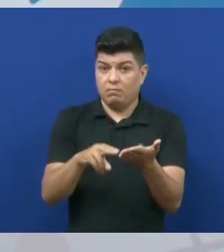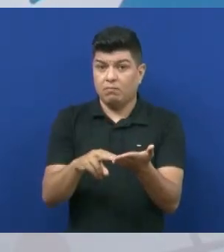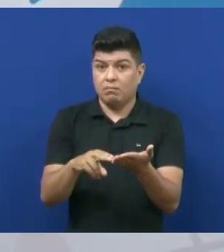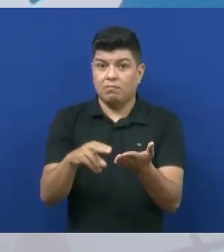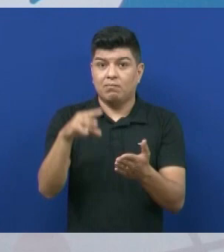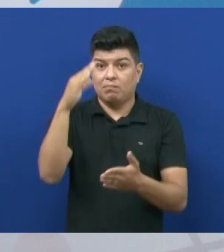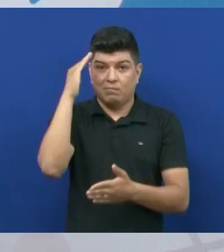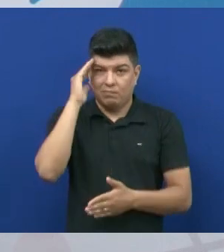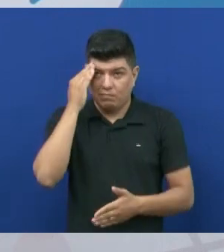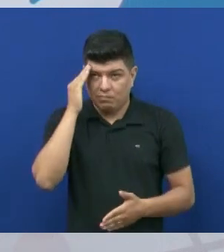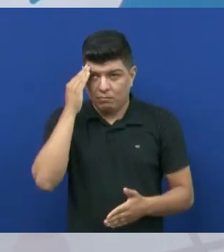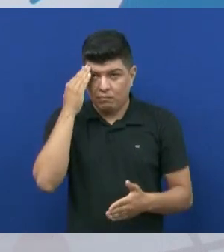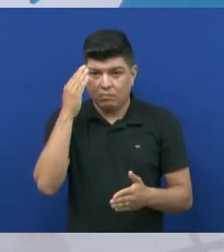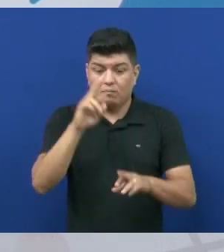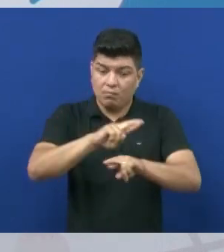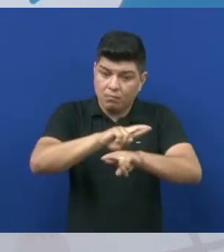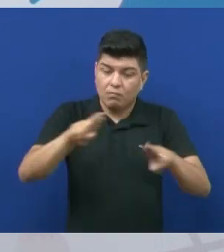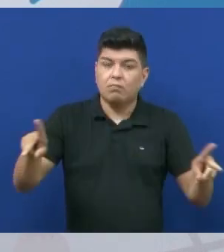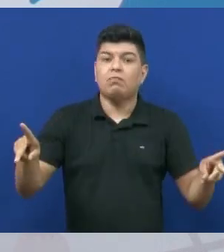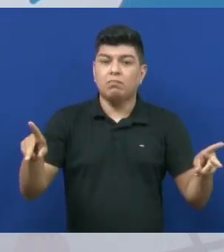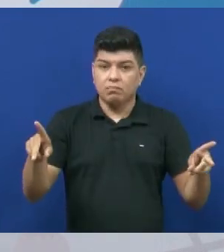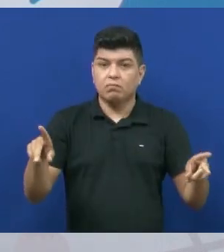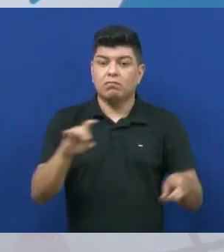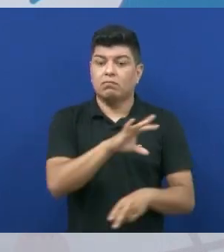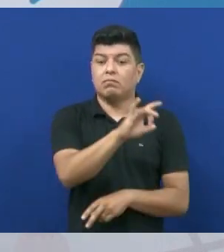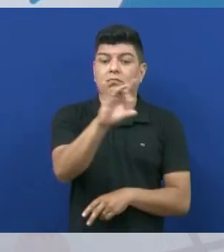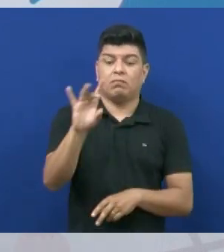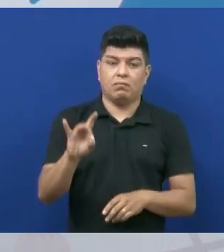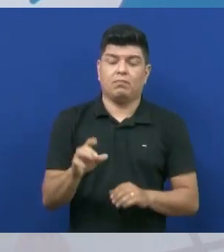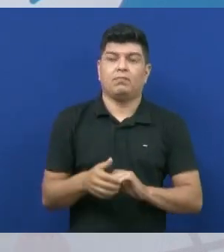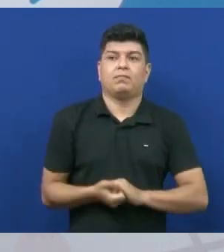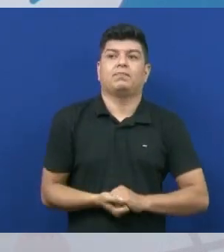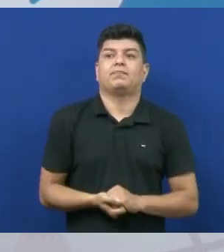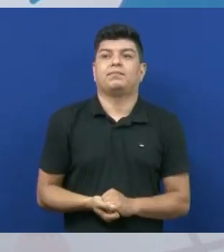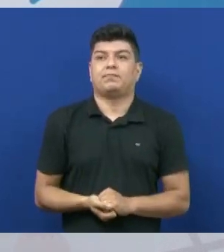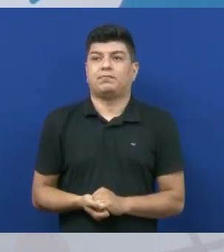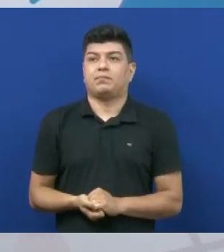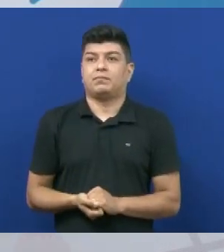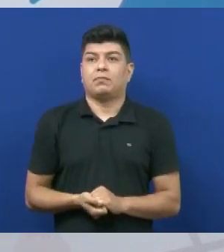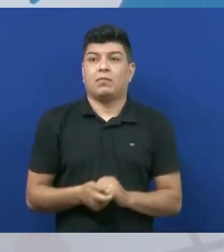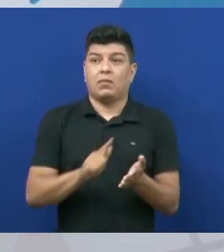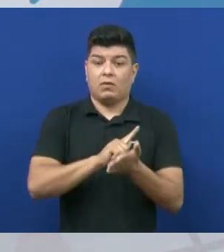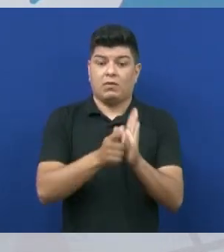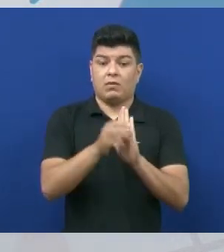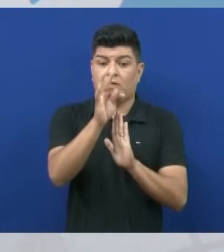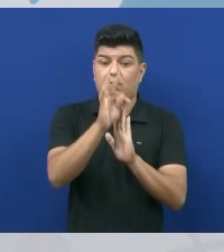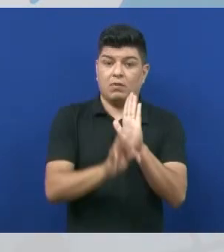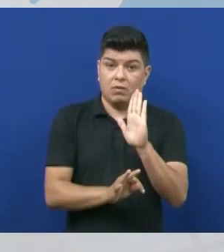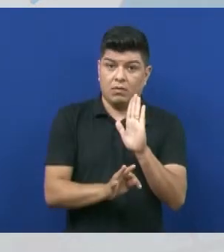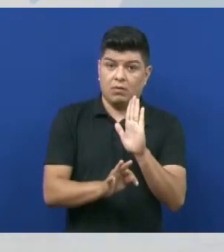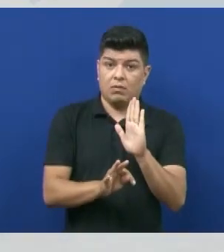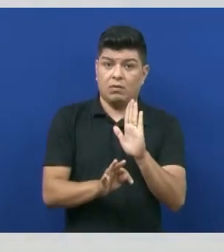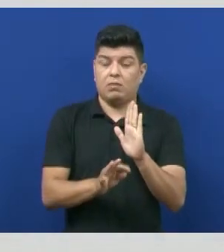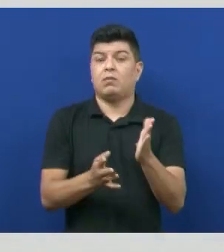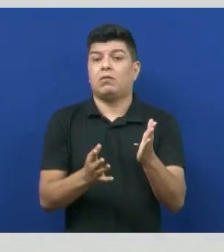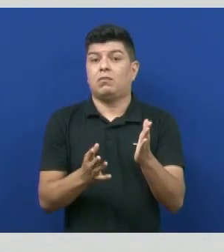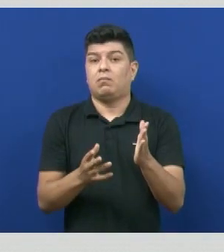você compreenda qual é a diferença entre cada um deles. Gêneros textuais são,